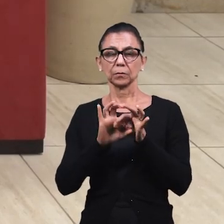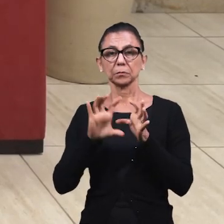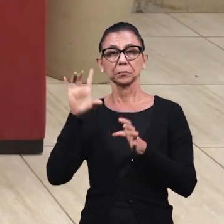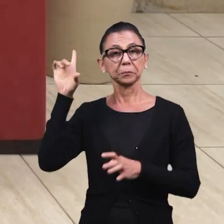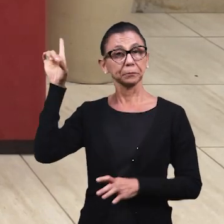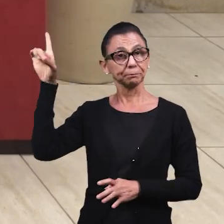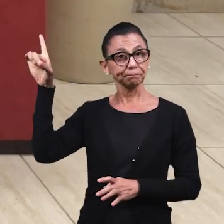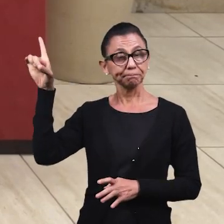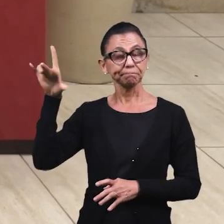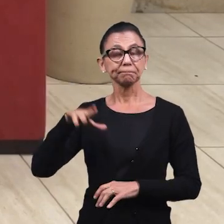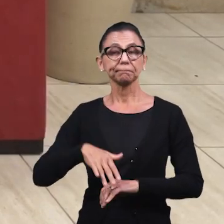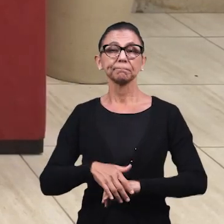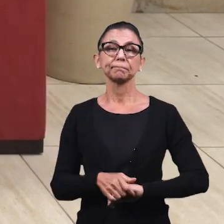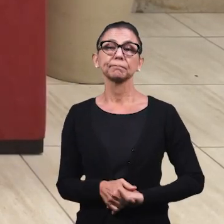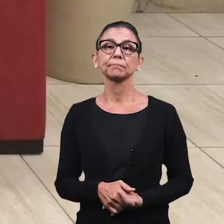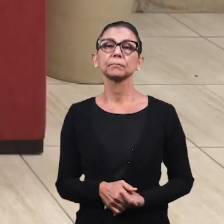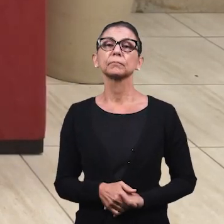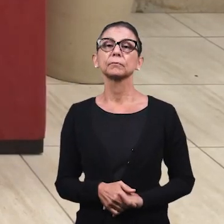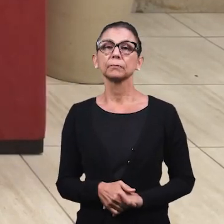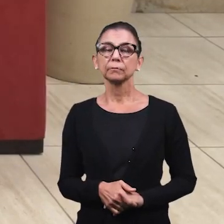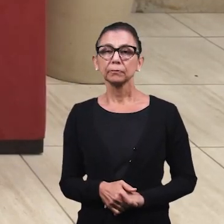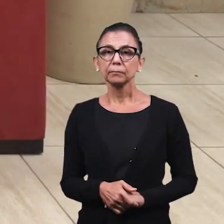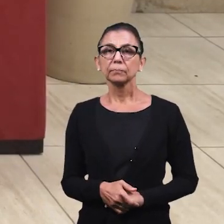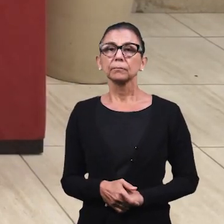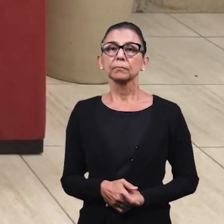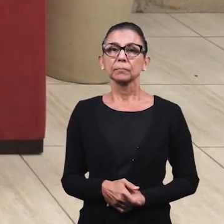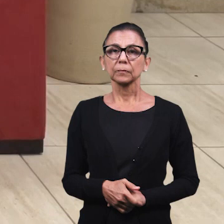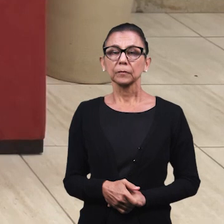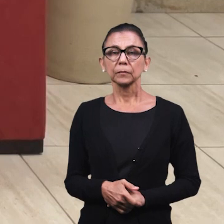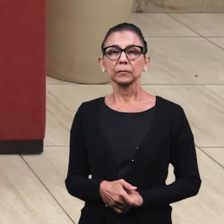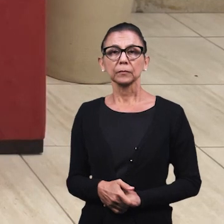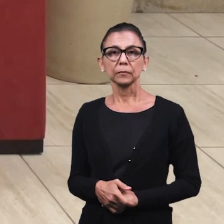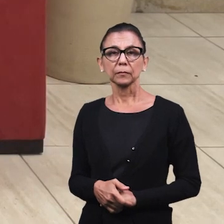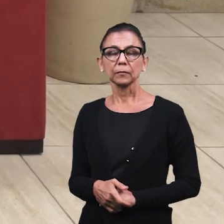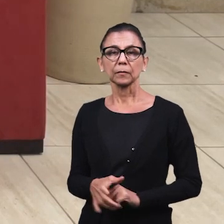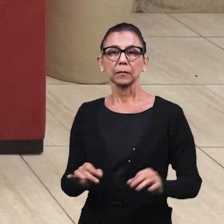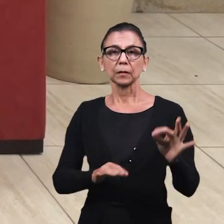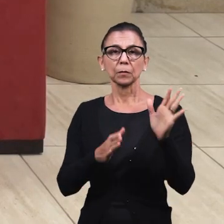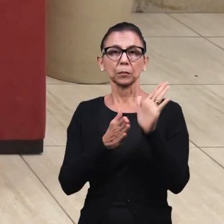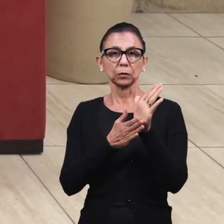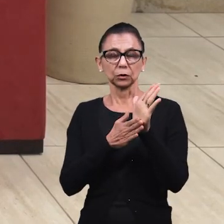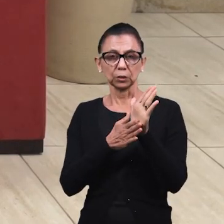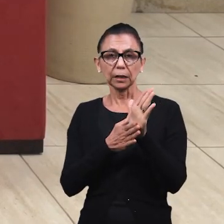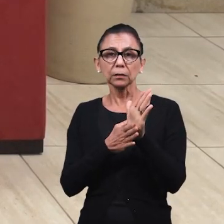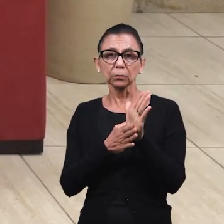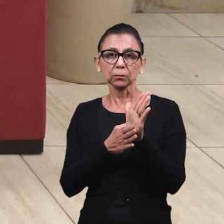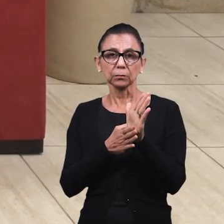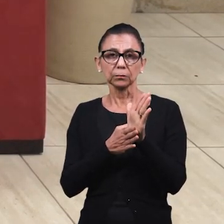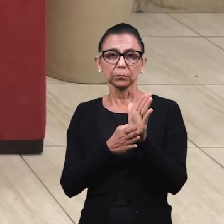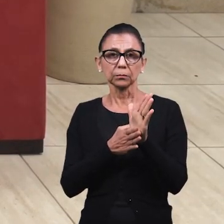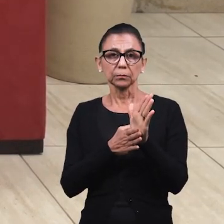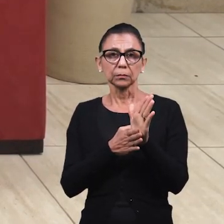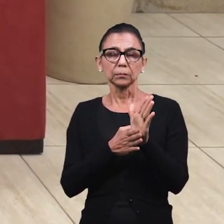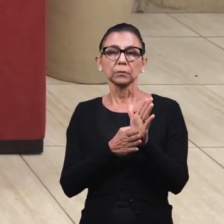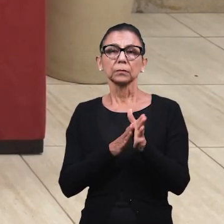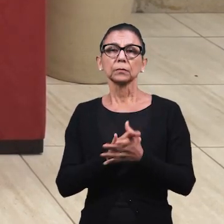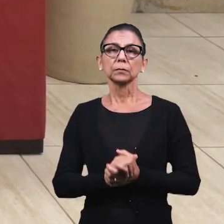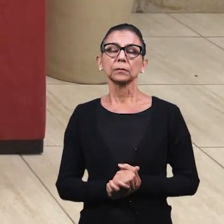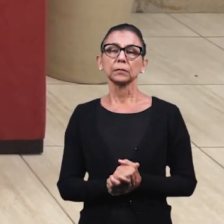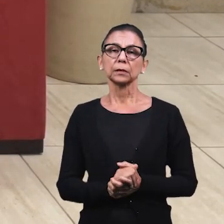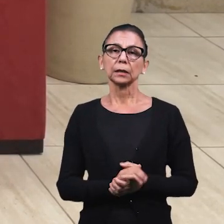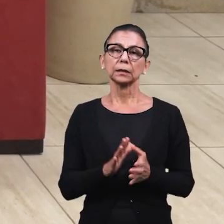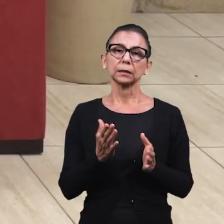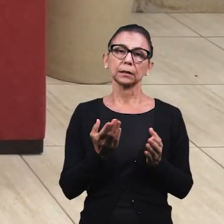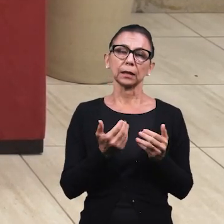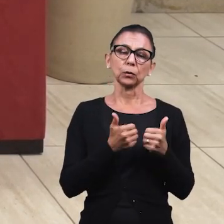Deus. E uma palavra interessante na pergunta é que esse projeto tem que se completar. Ele tem um